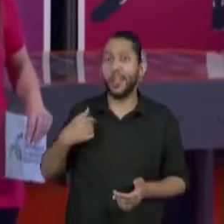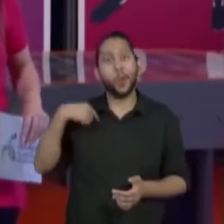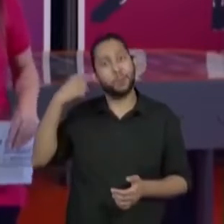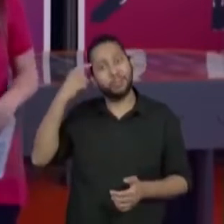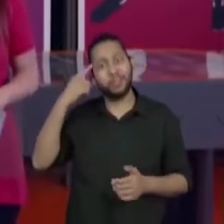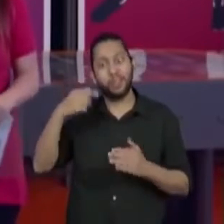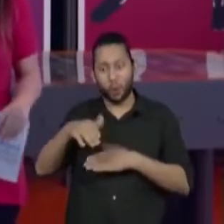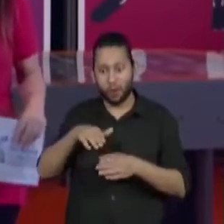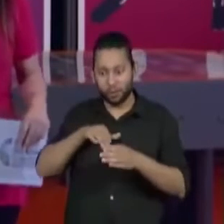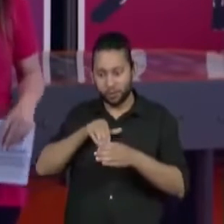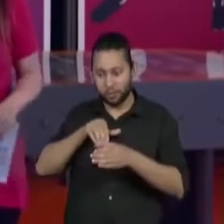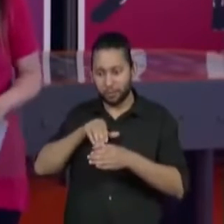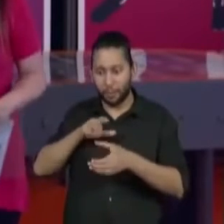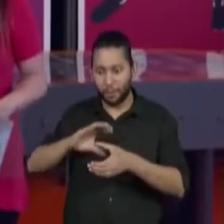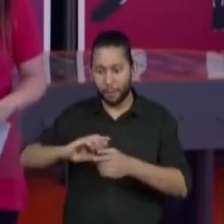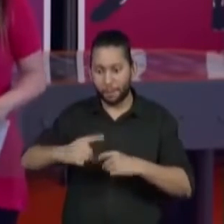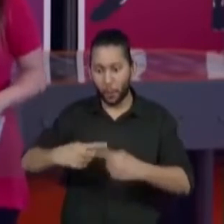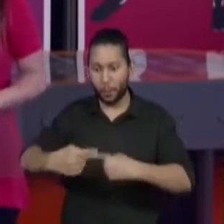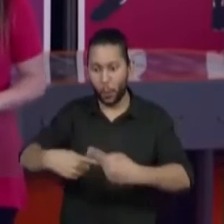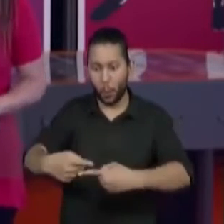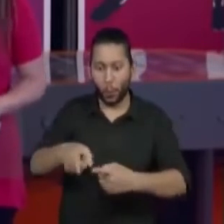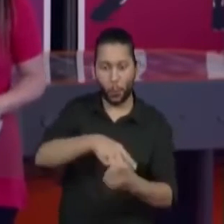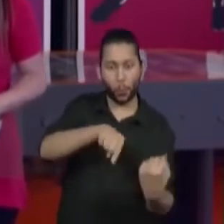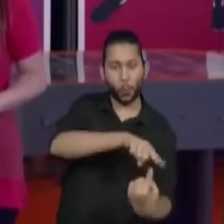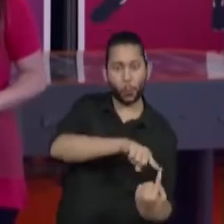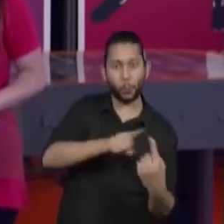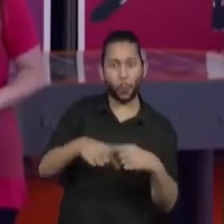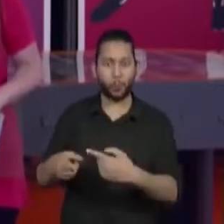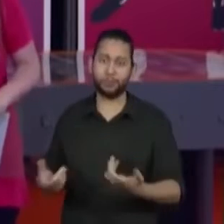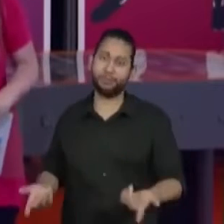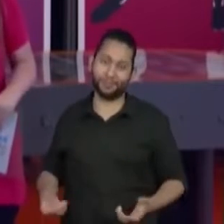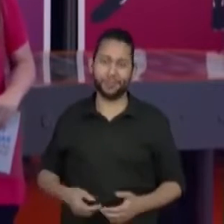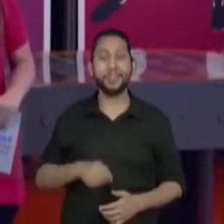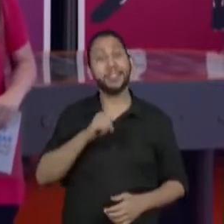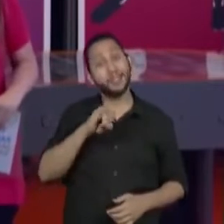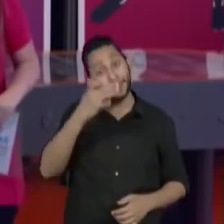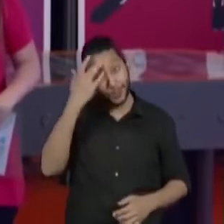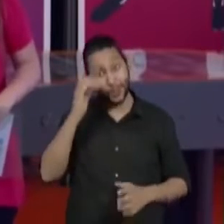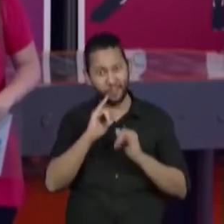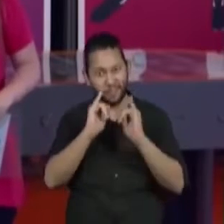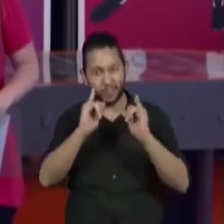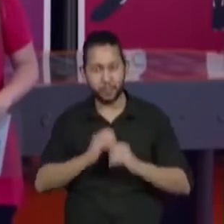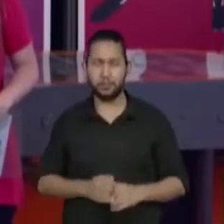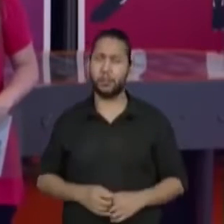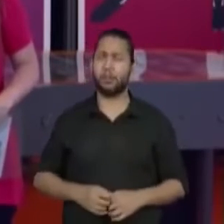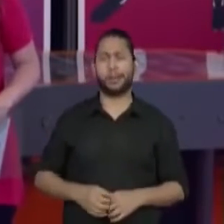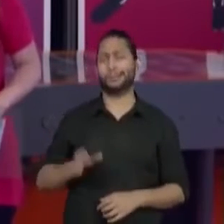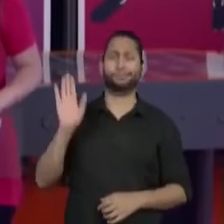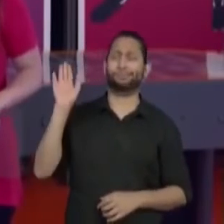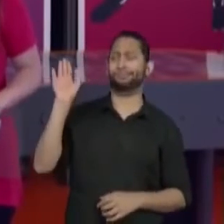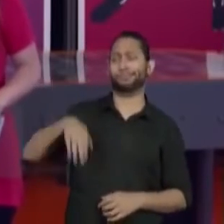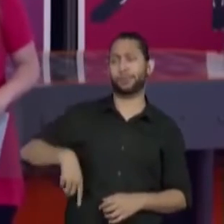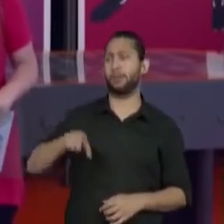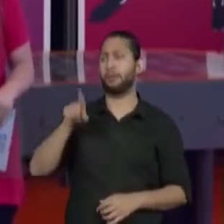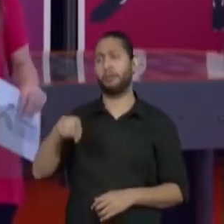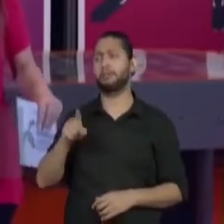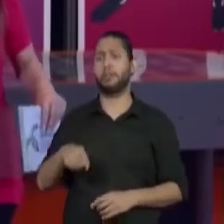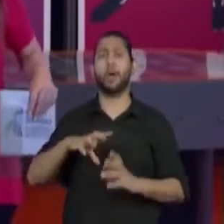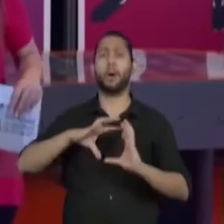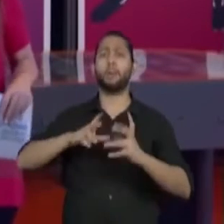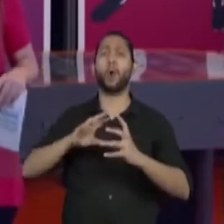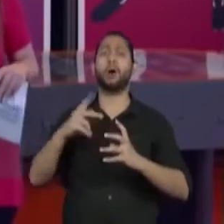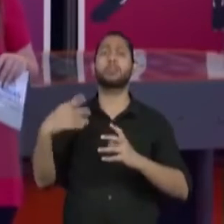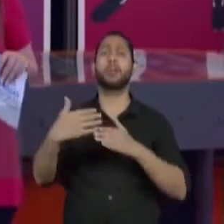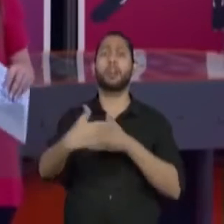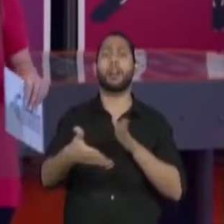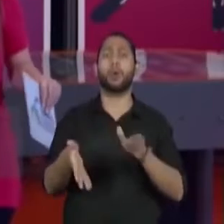significa isso, mas fazer uma jogada ruim não. Então você aí, quando ouviu falar de bola quadrada, já sabe o que é, não é, Fran? Sim, agora eu sei, eu